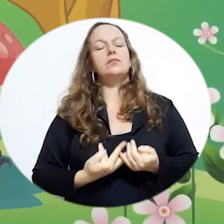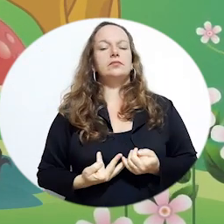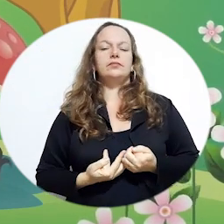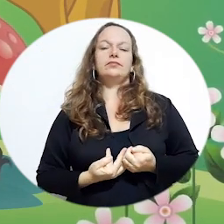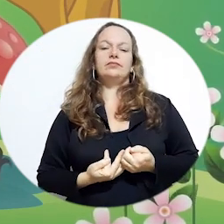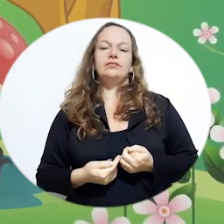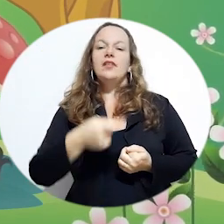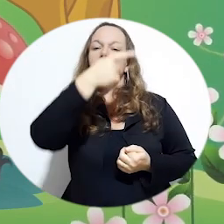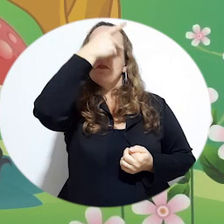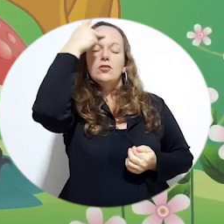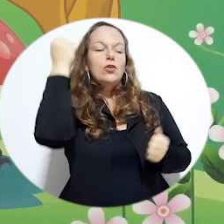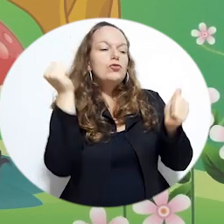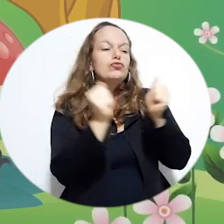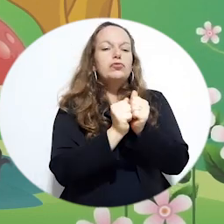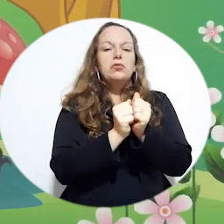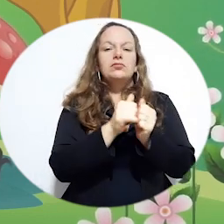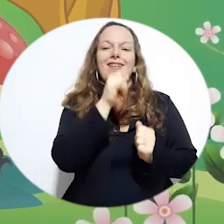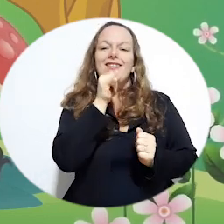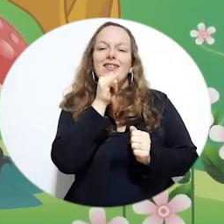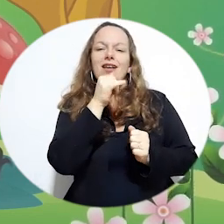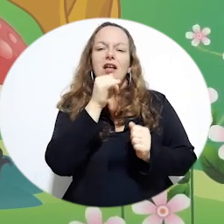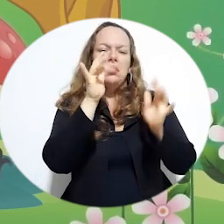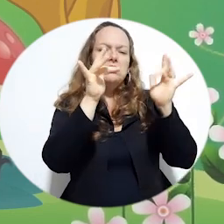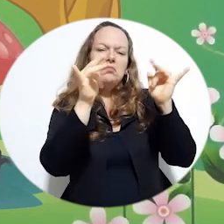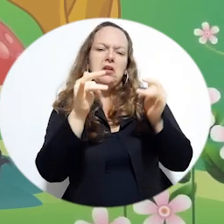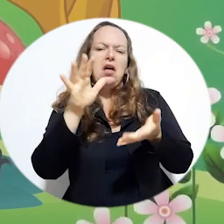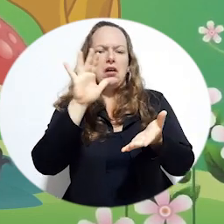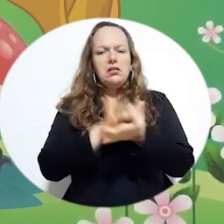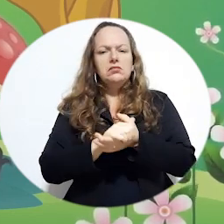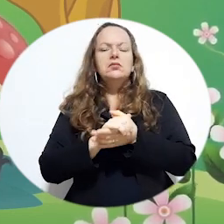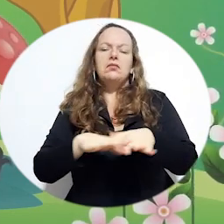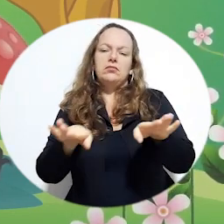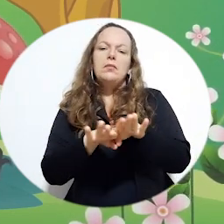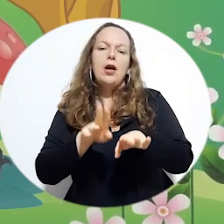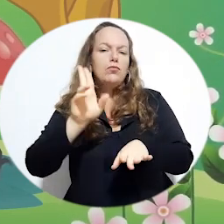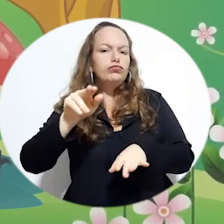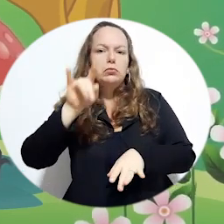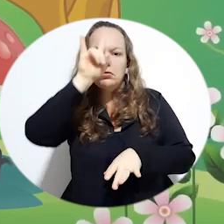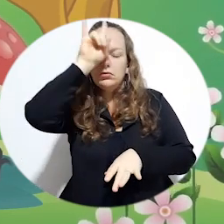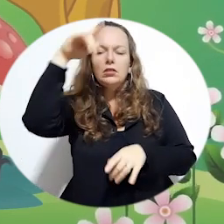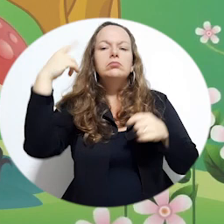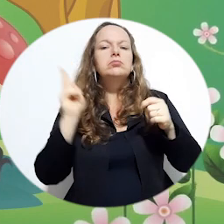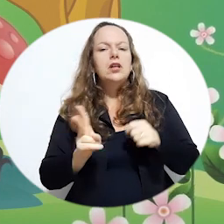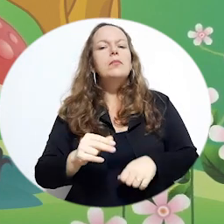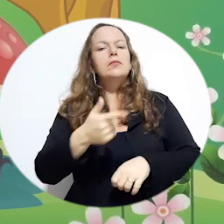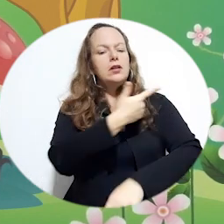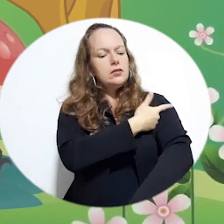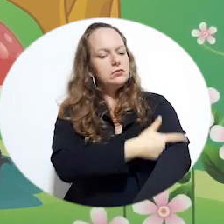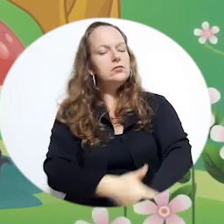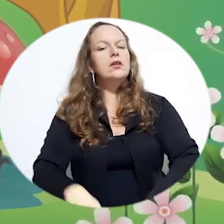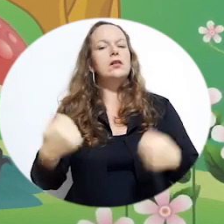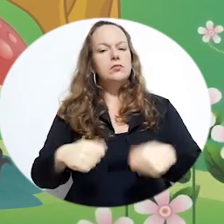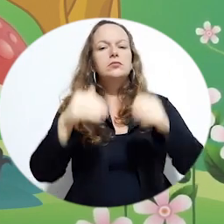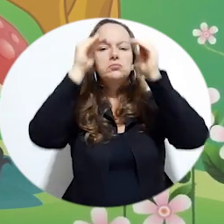nossos amigos. Num relacionamento, nós não podemos trair o nosso namorado ou a nossa